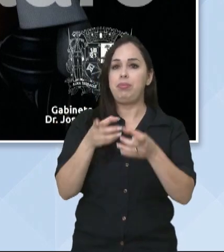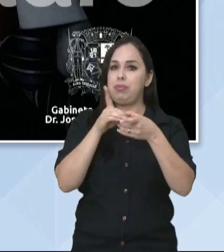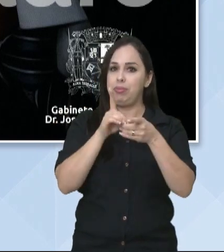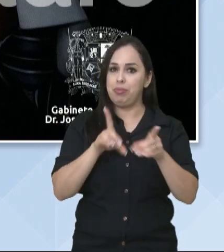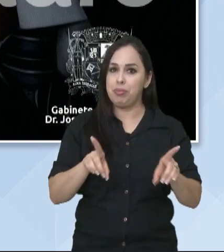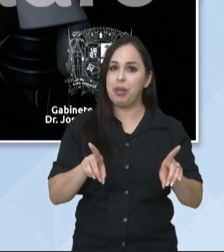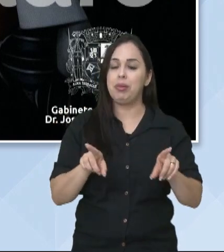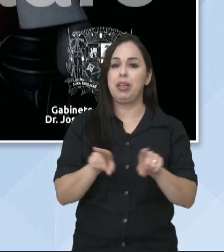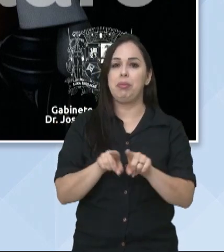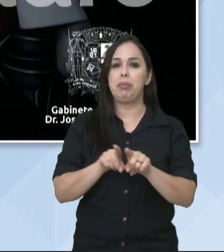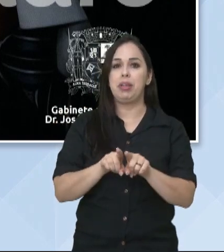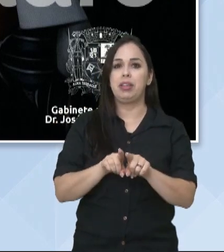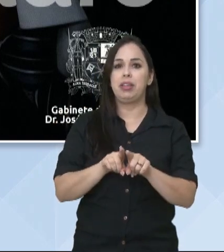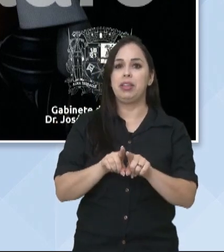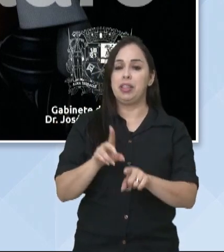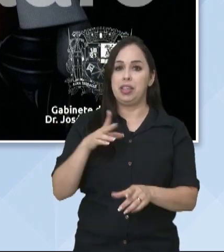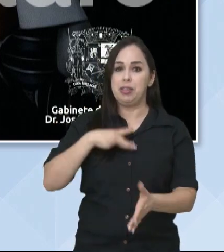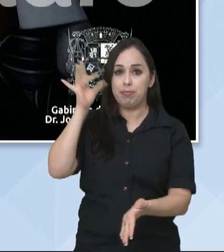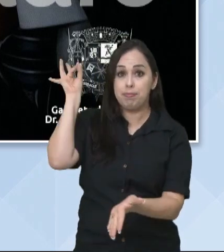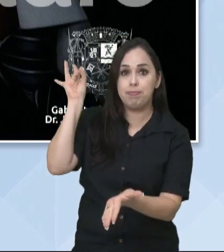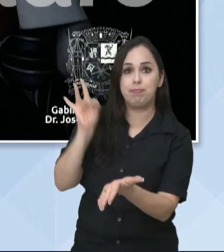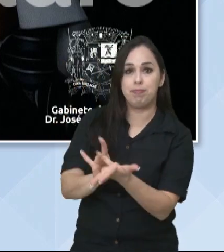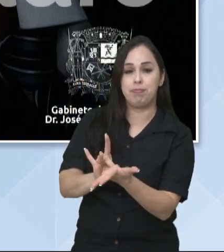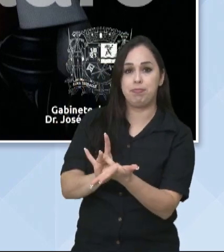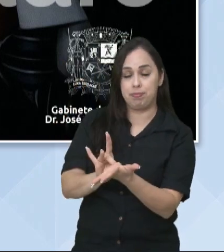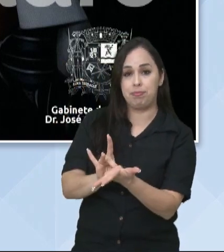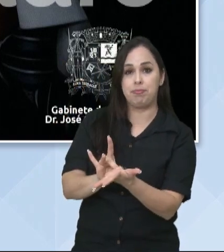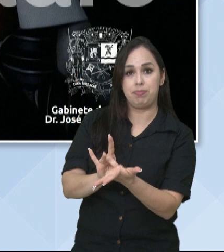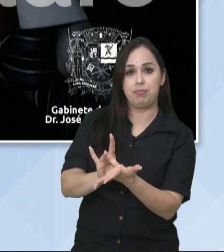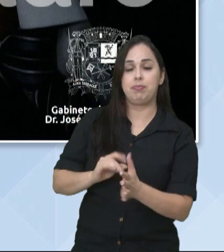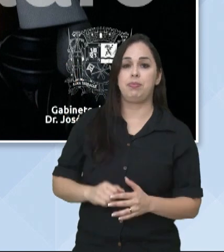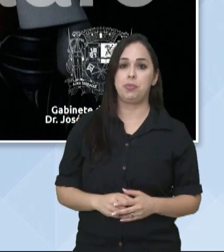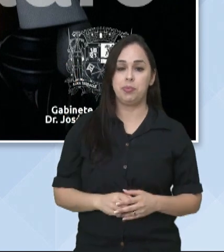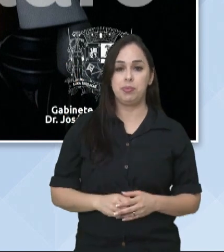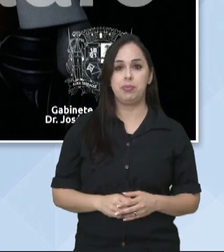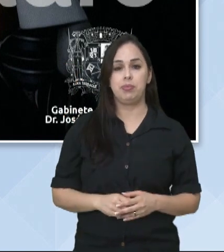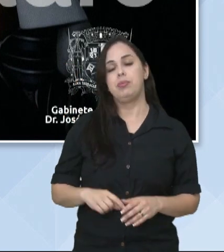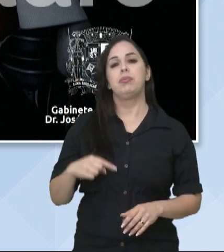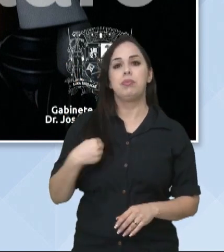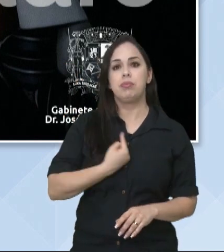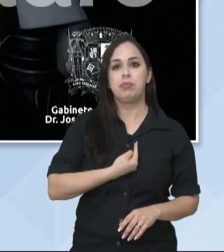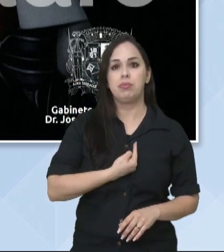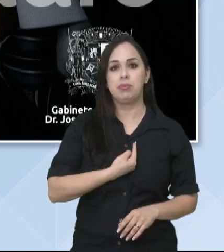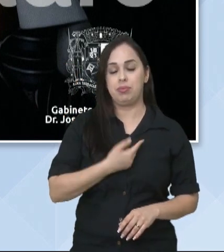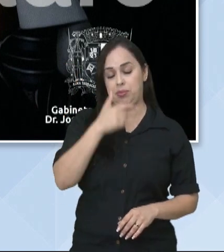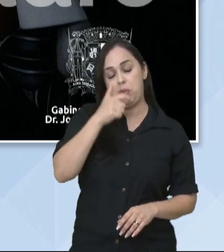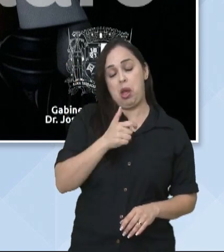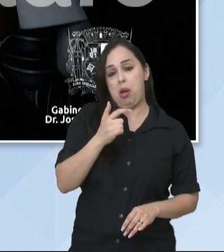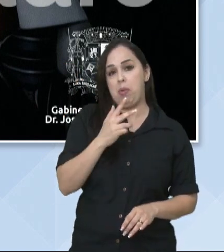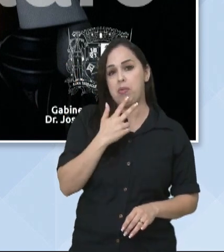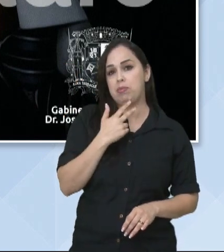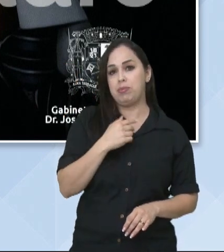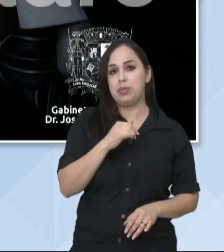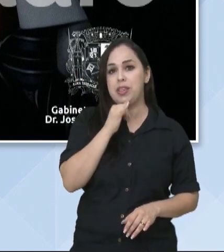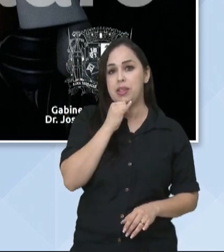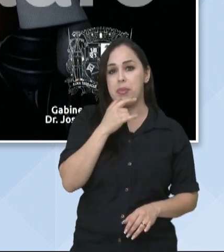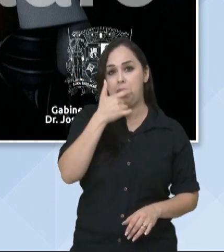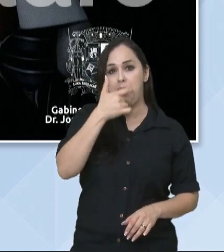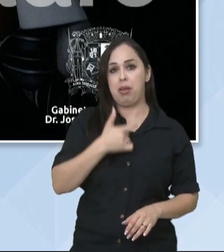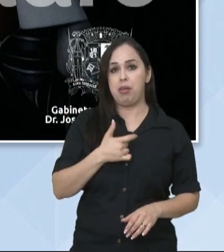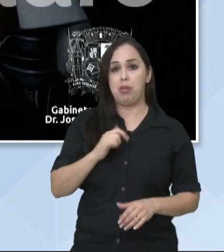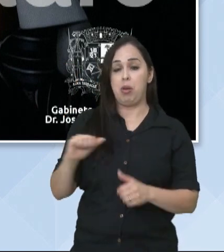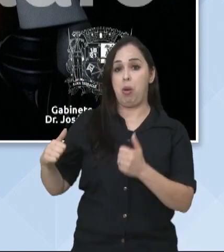democrática e com resultado validado pela população. E eu no meu caso, me